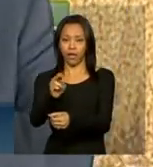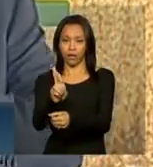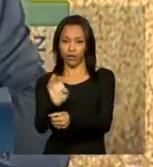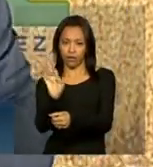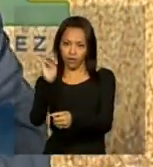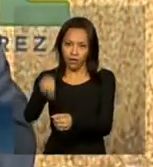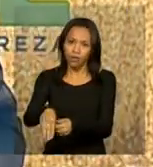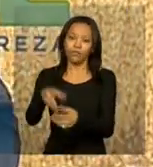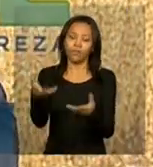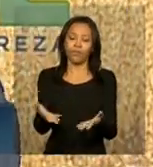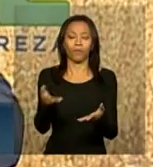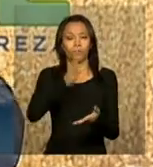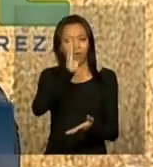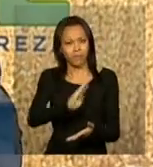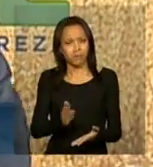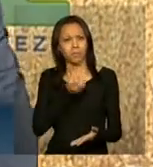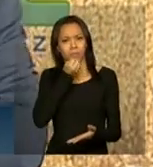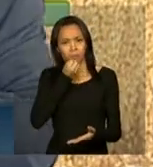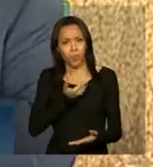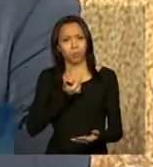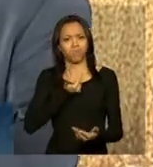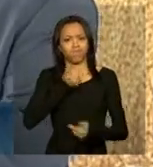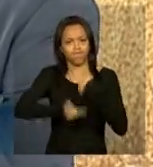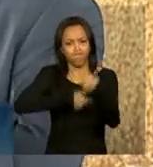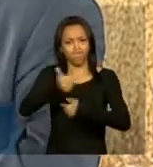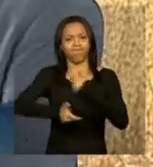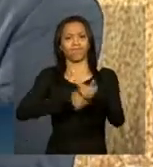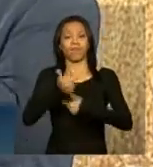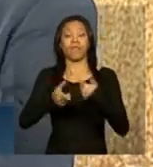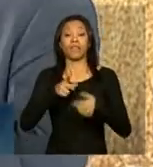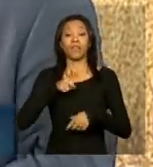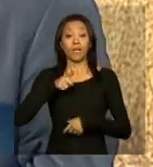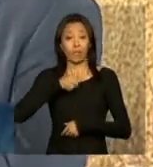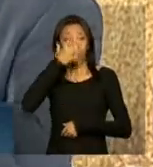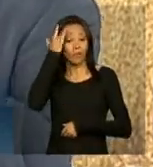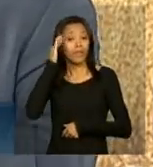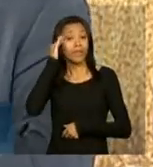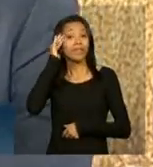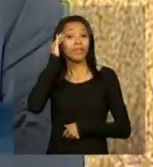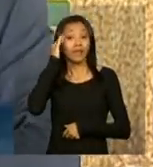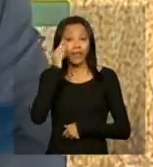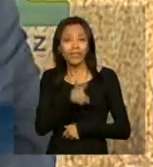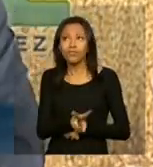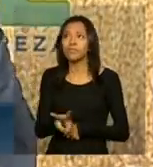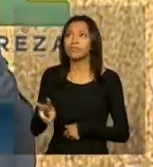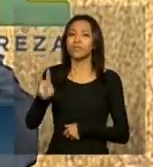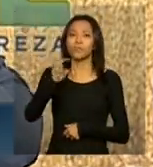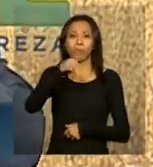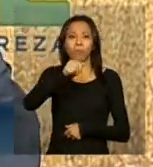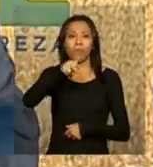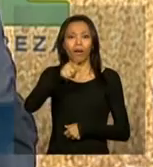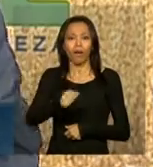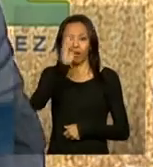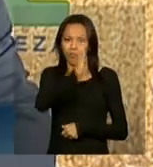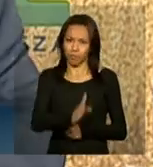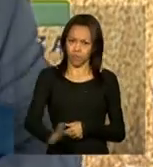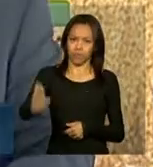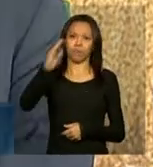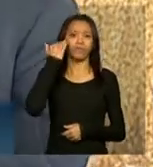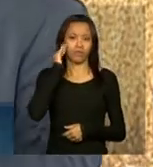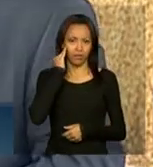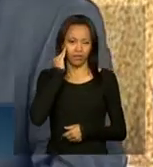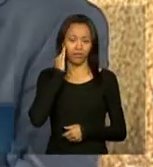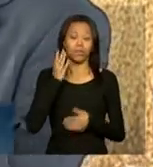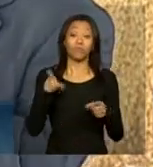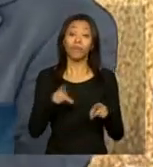sendo bem conduzido, porque o Brasil tem alguém que entende a geopolítica e a economia do país, porque o Brasil tem